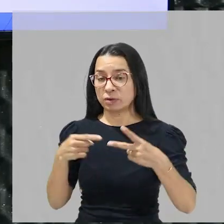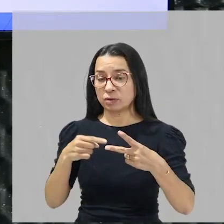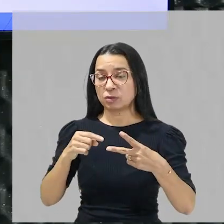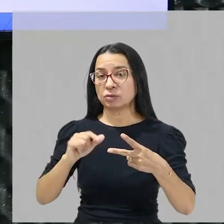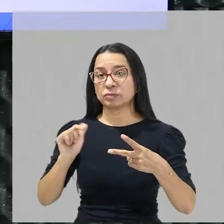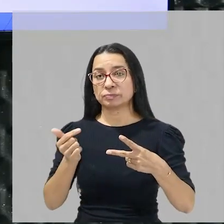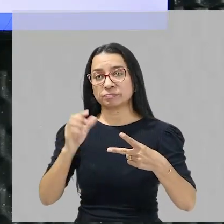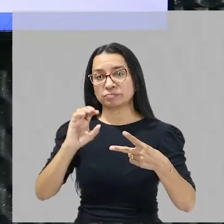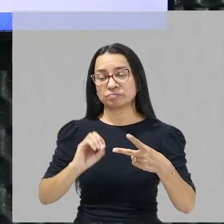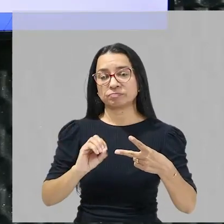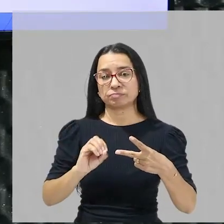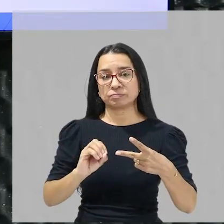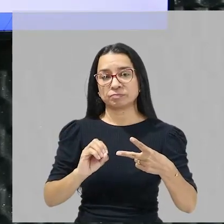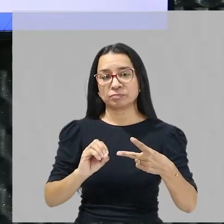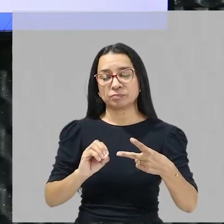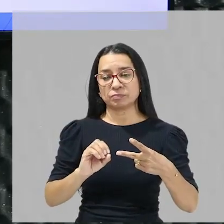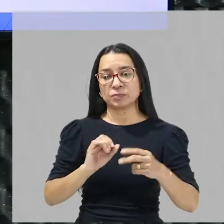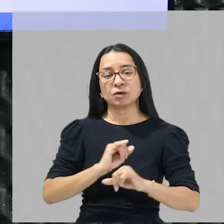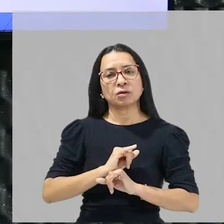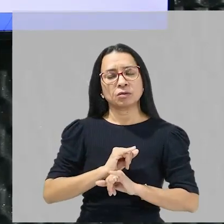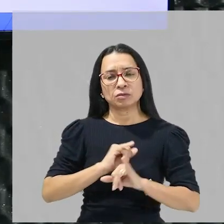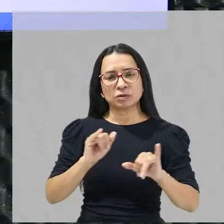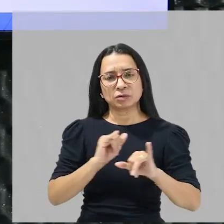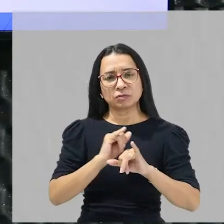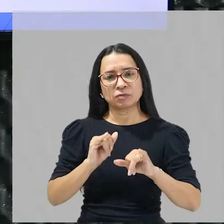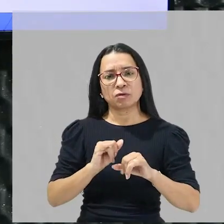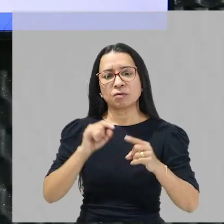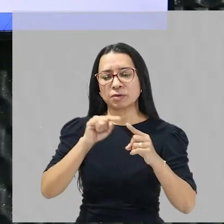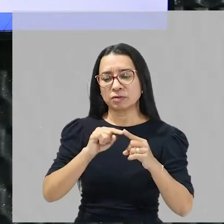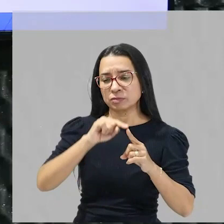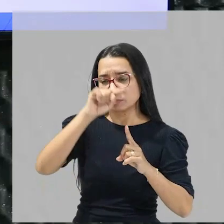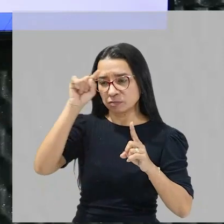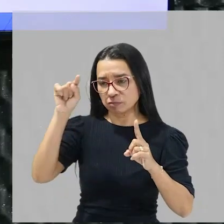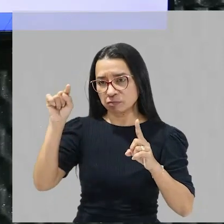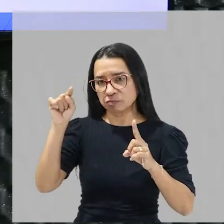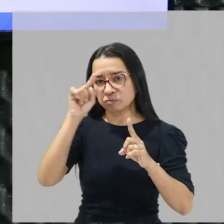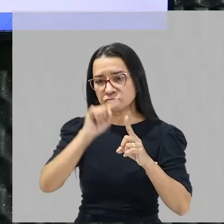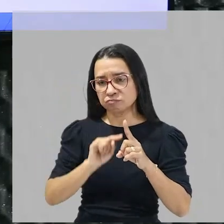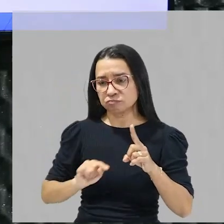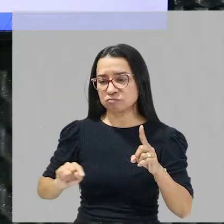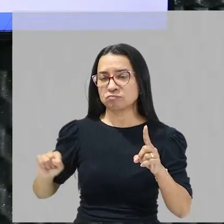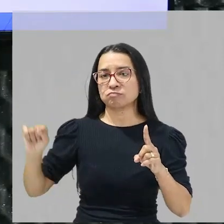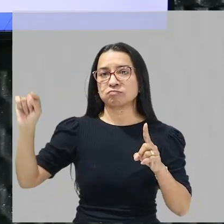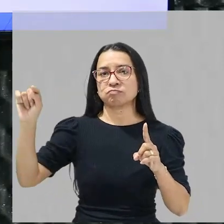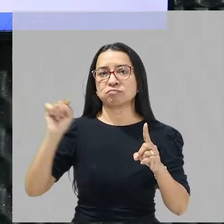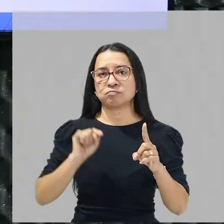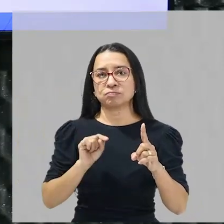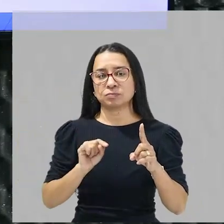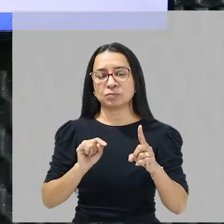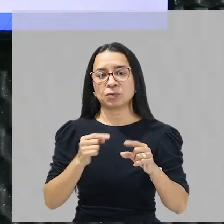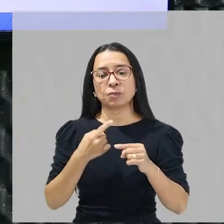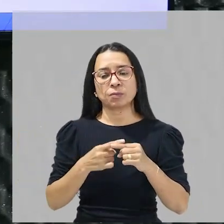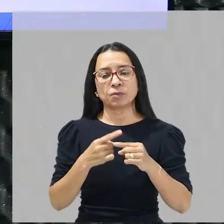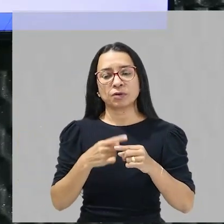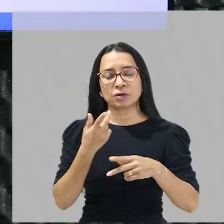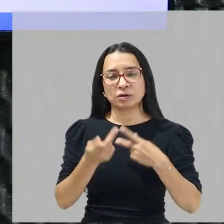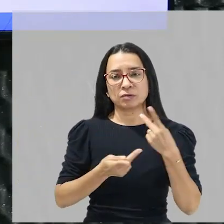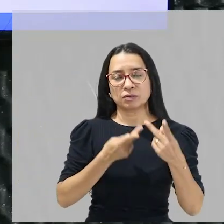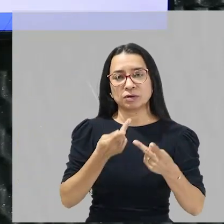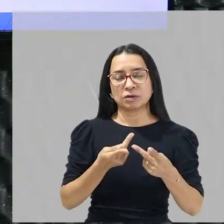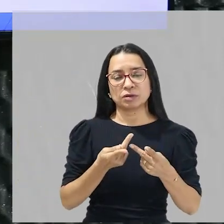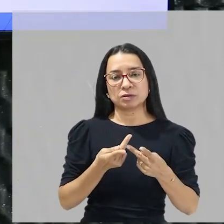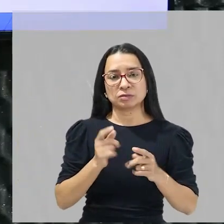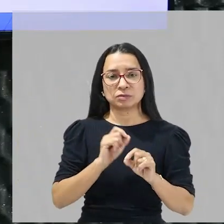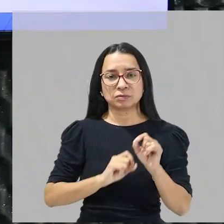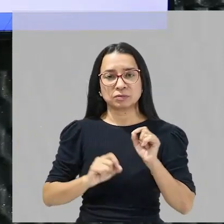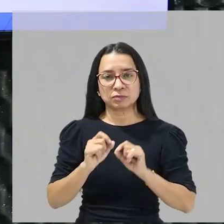informa que essa parábola tem concavidade voltada para cima, tá? E por que eu estou falando essas coisas? Porque quando a gente